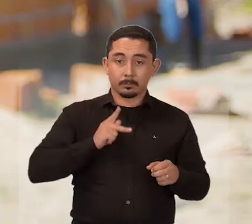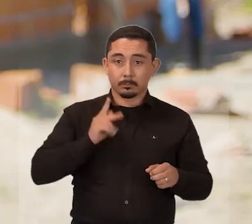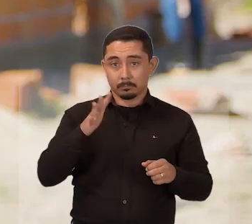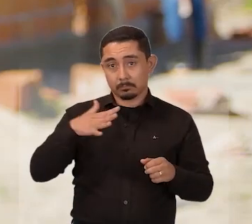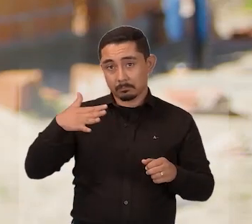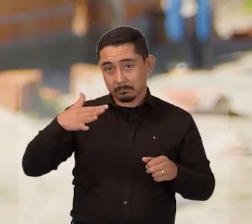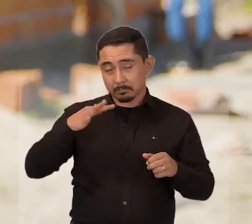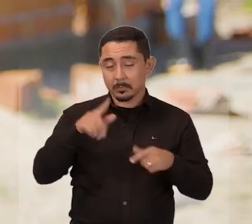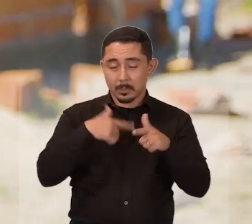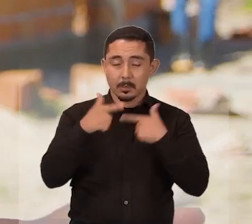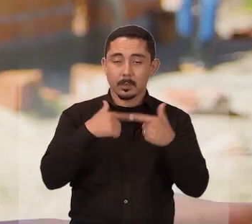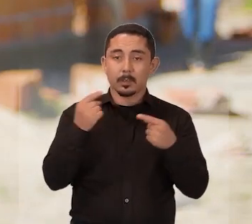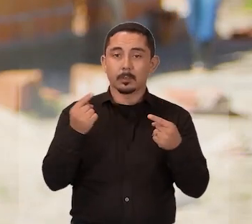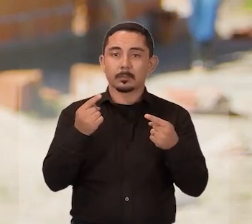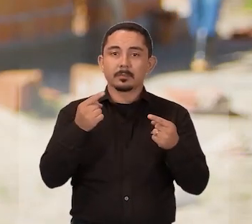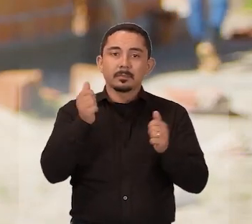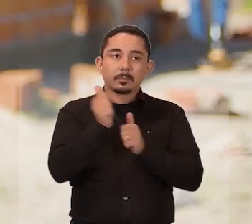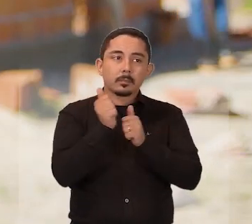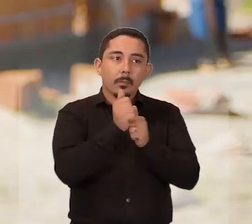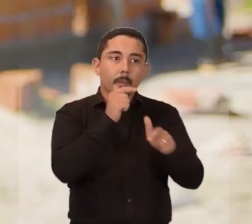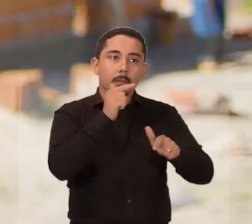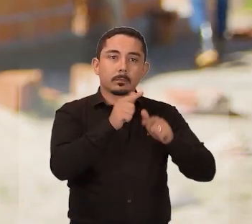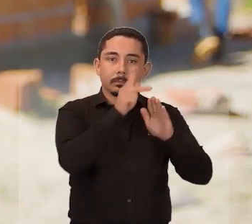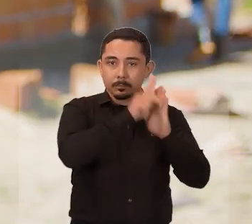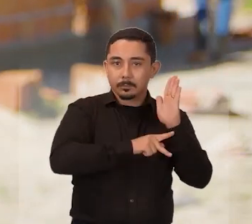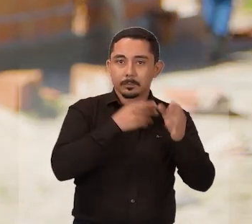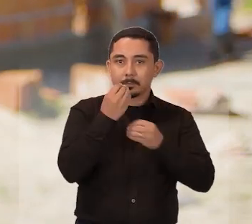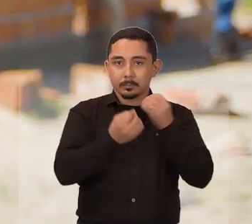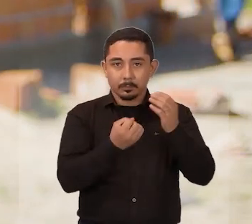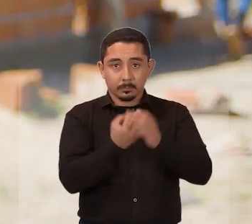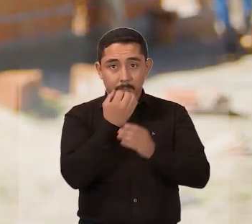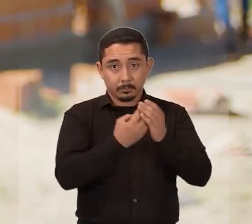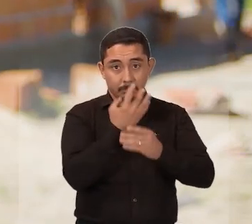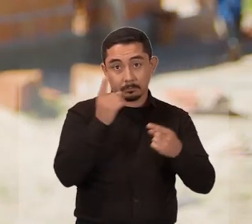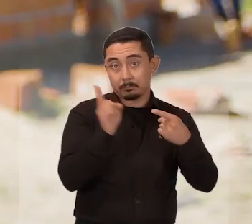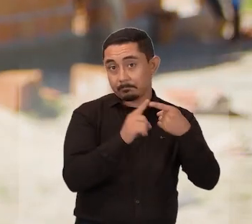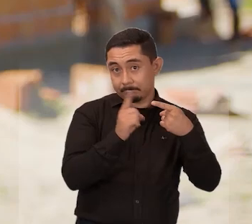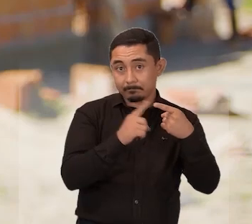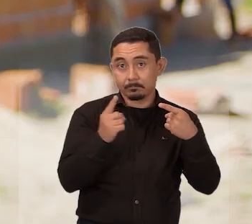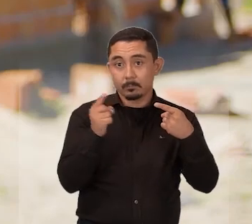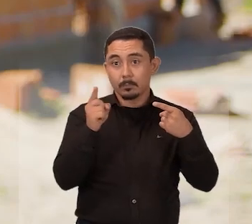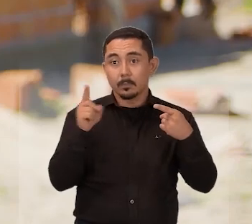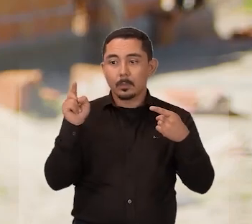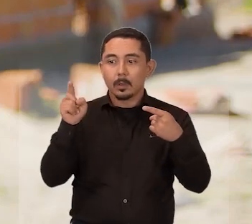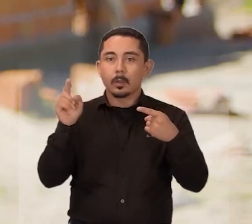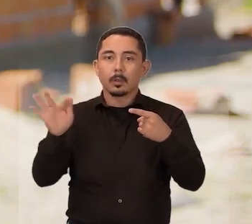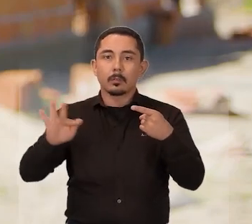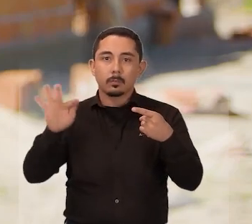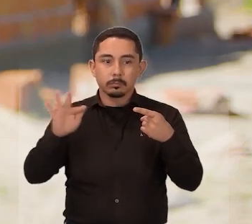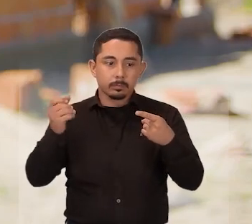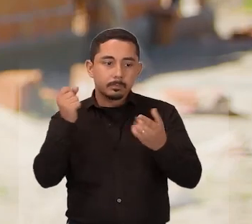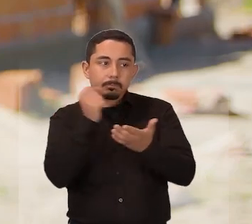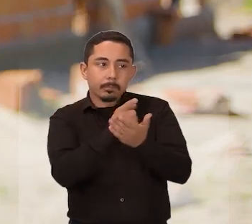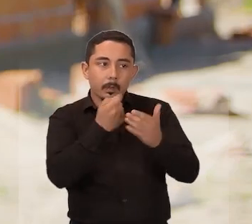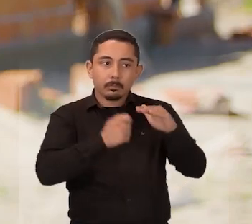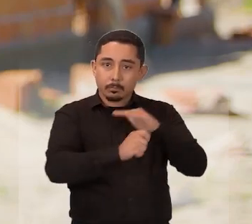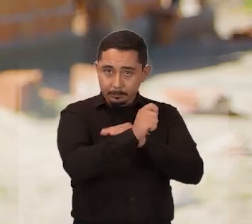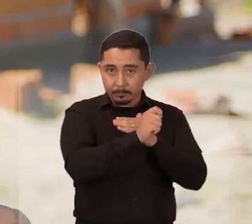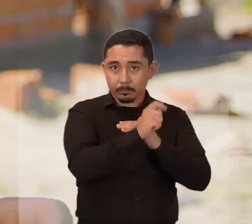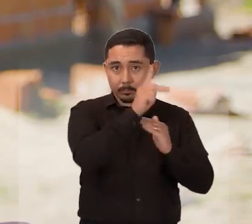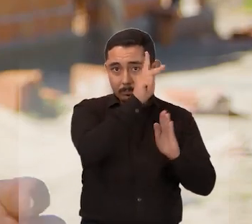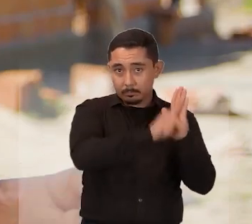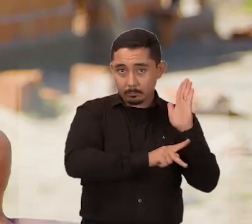Trabalho, vai estar apoiando o projeto em 3 ciclos produtivos. Num primeiro ciclo, a